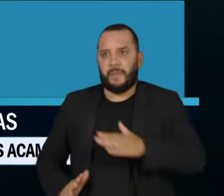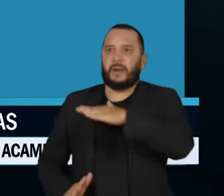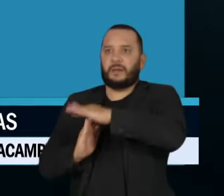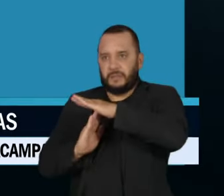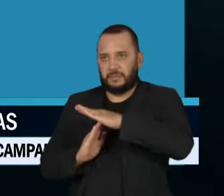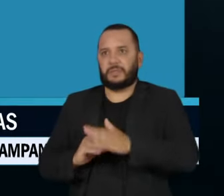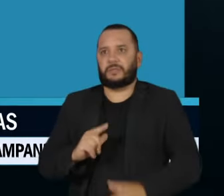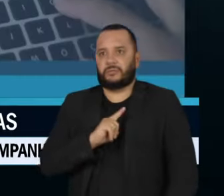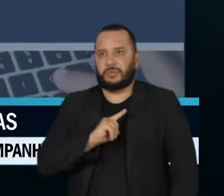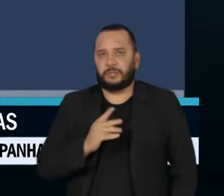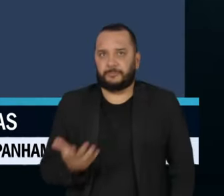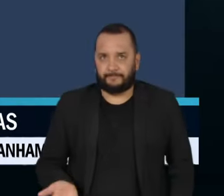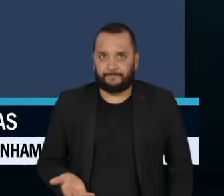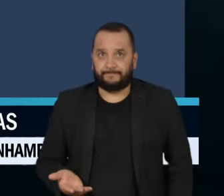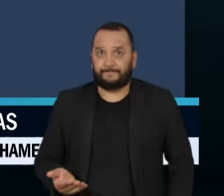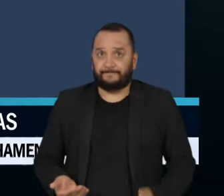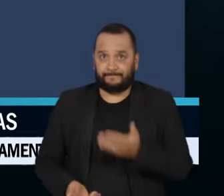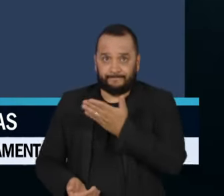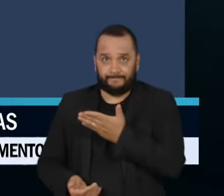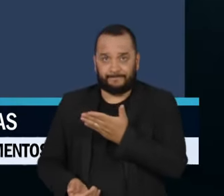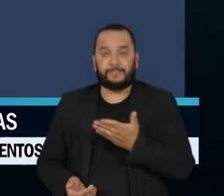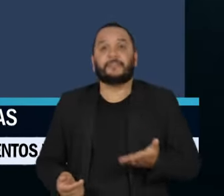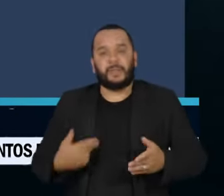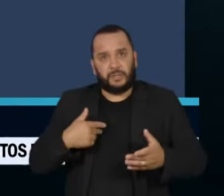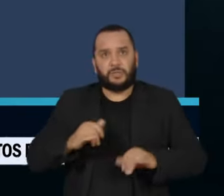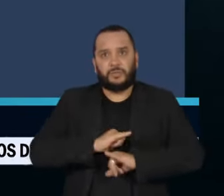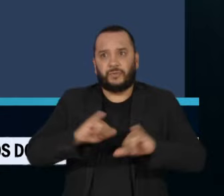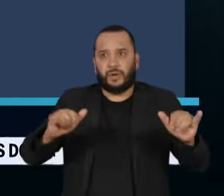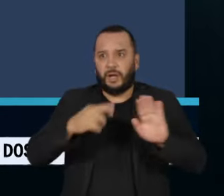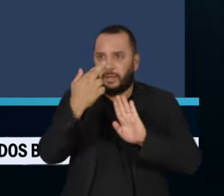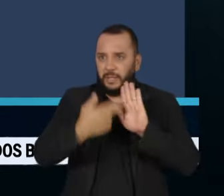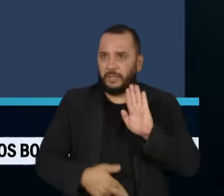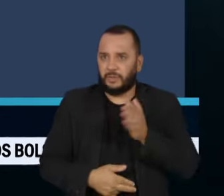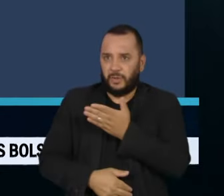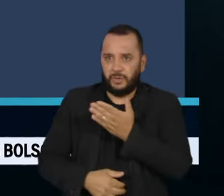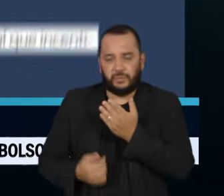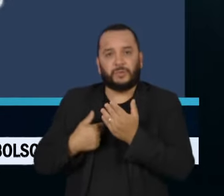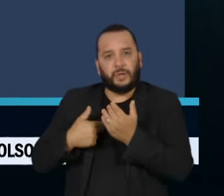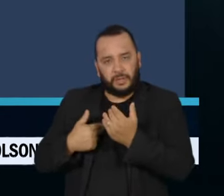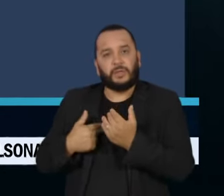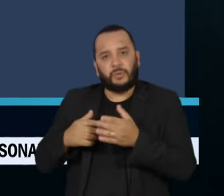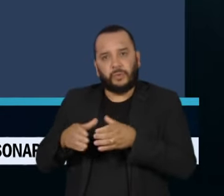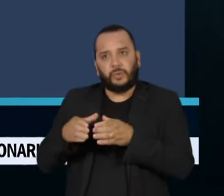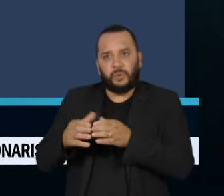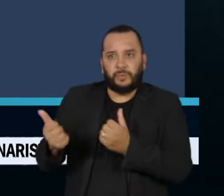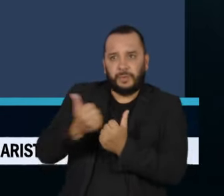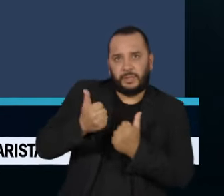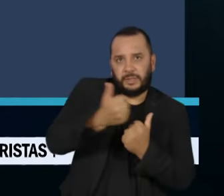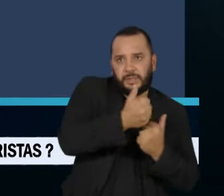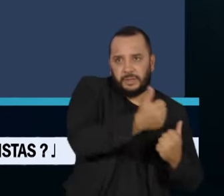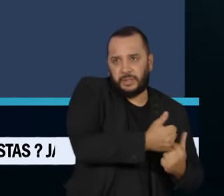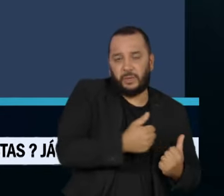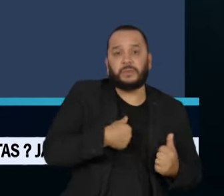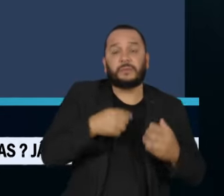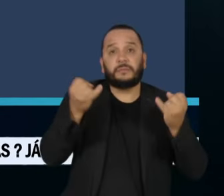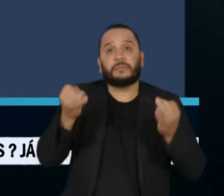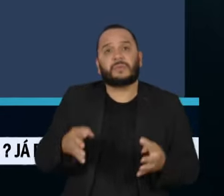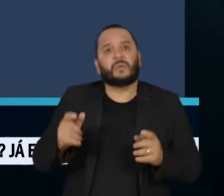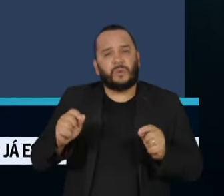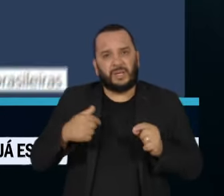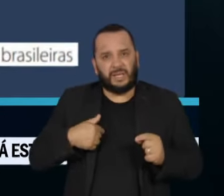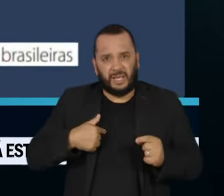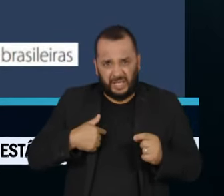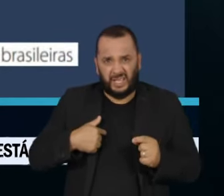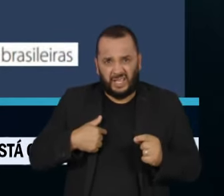assumir. A lista do revogaço foi divulgada no relatório final da equipe de transição. O documento considera que as medidas